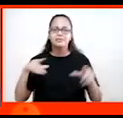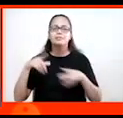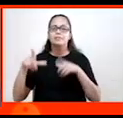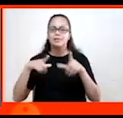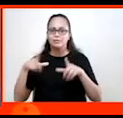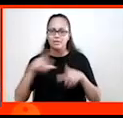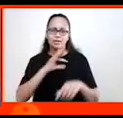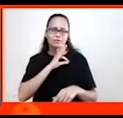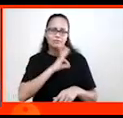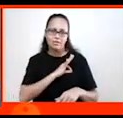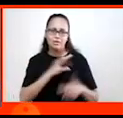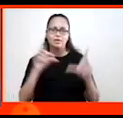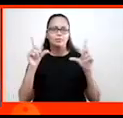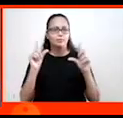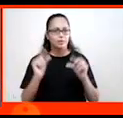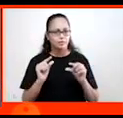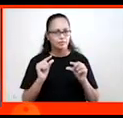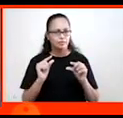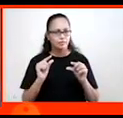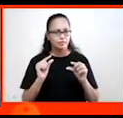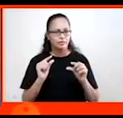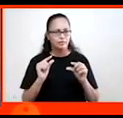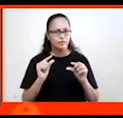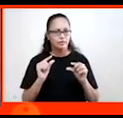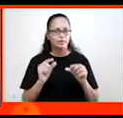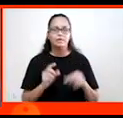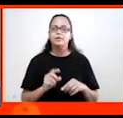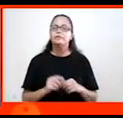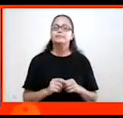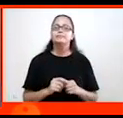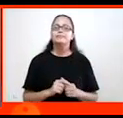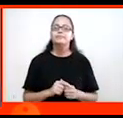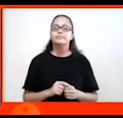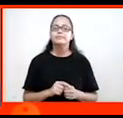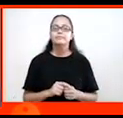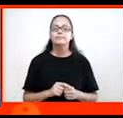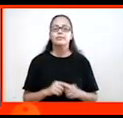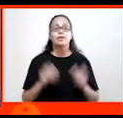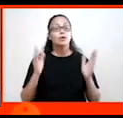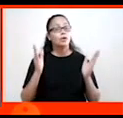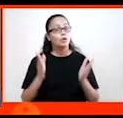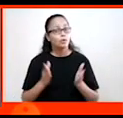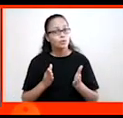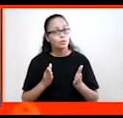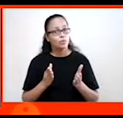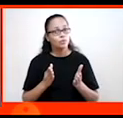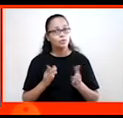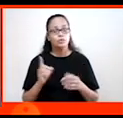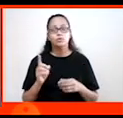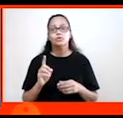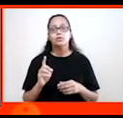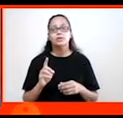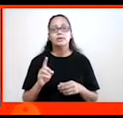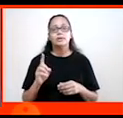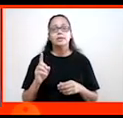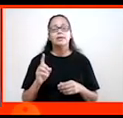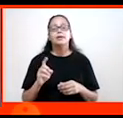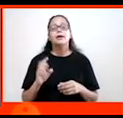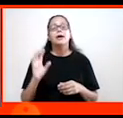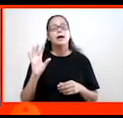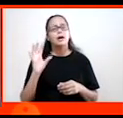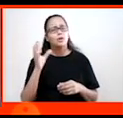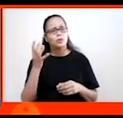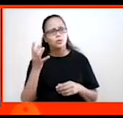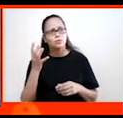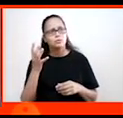época não é uma coisa que não acontece nos dias de hoje. Talvez não com a mesma intensidade, mas ainda assim há